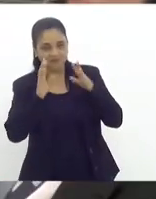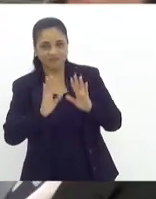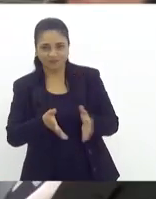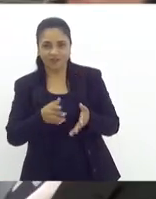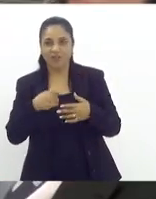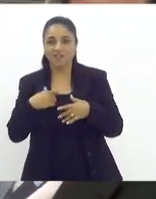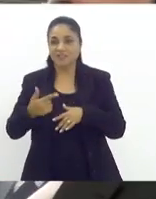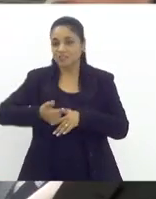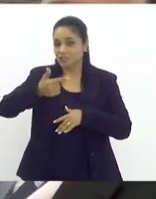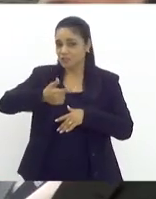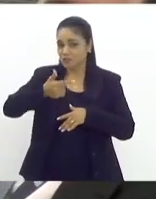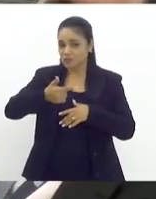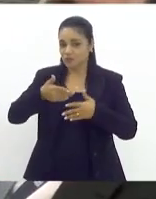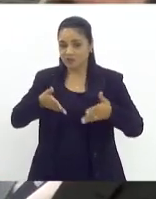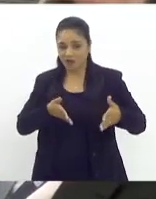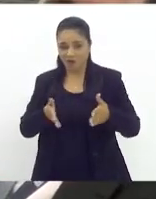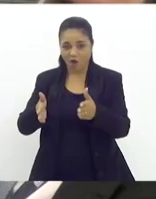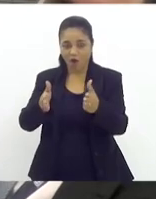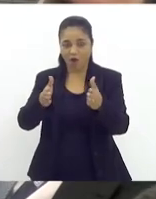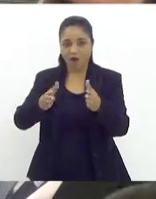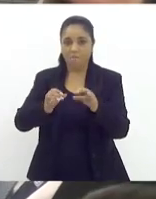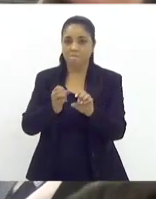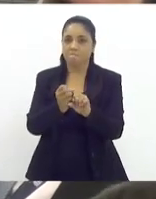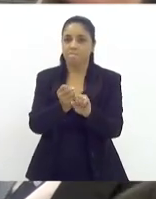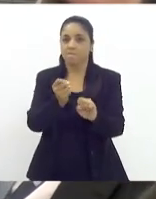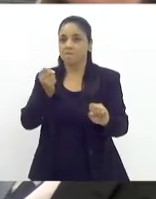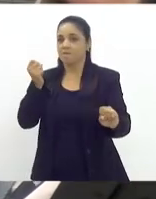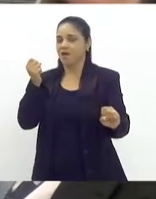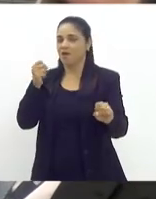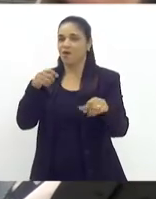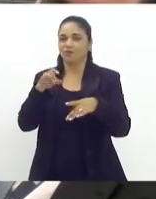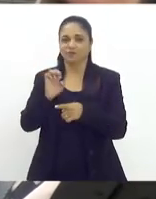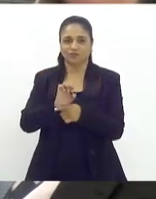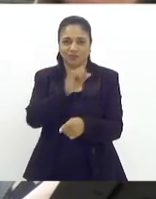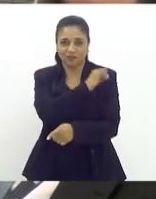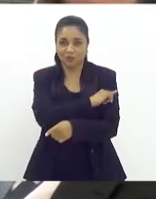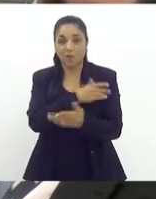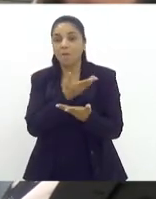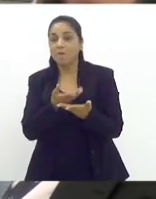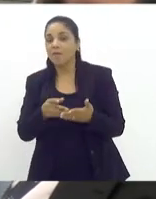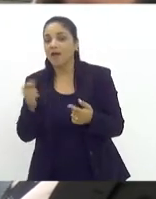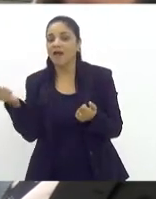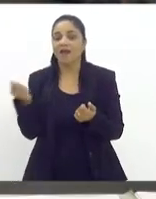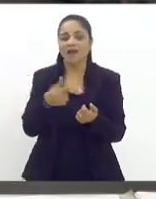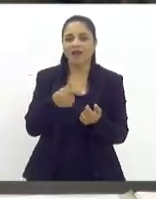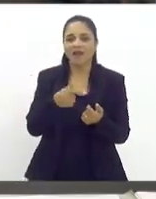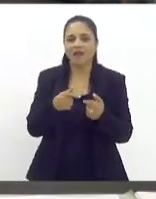Segunda maior Orla do Estado do Rio de Janeiro. Seja muito bem-vindo. Só perde para quem?